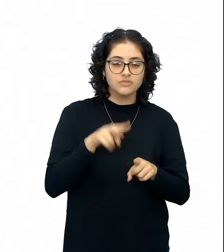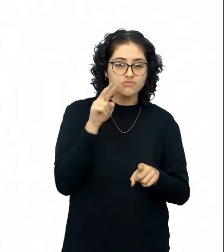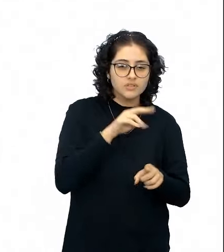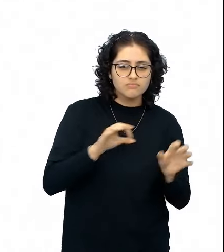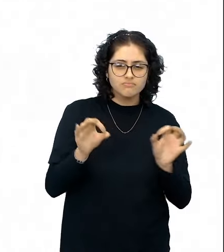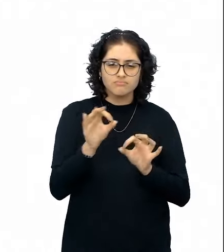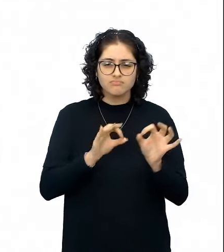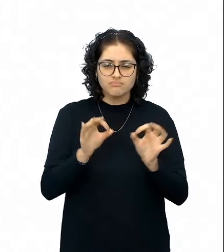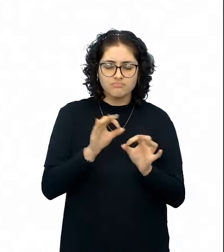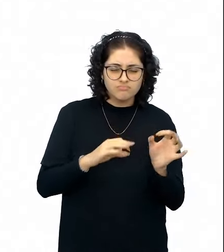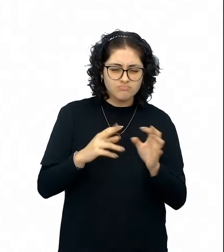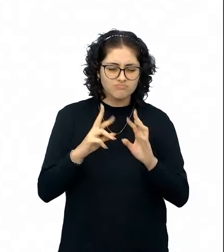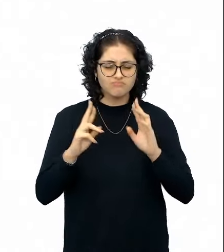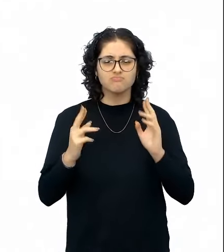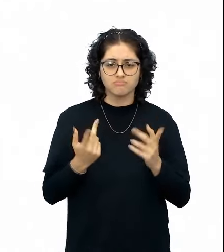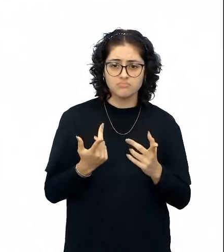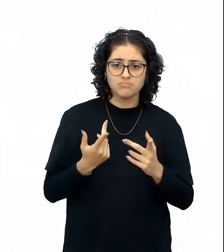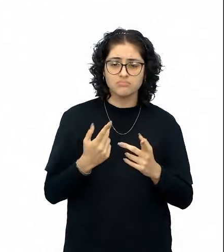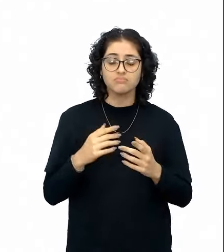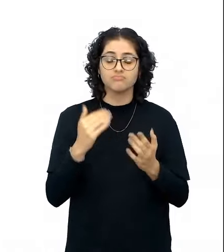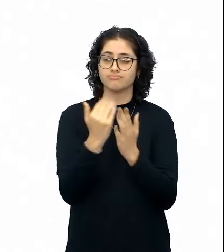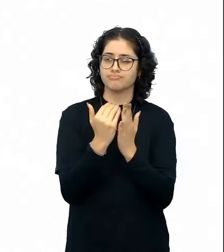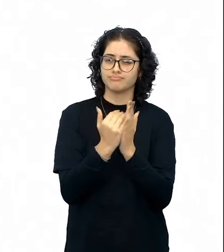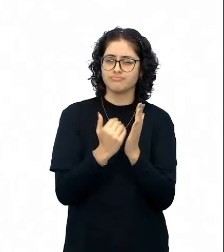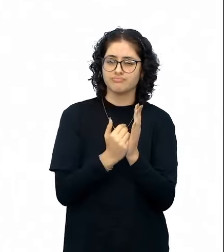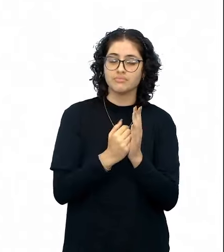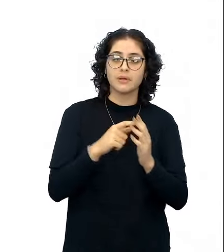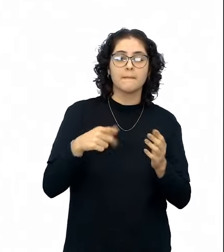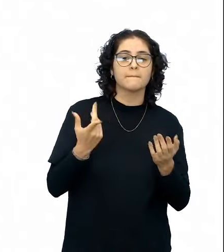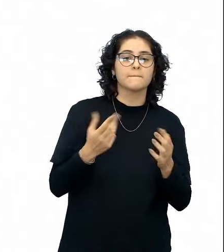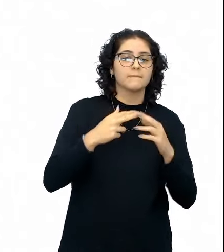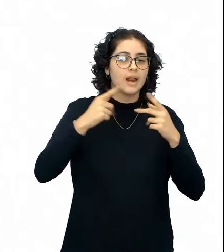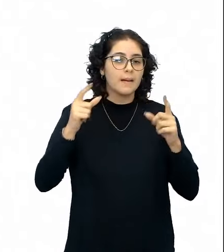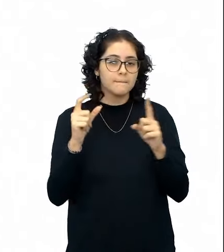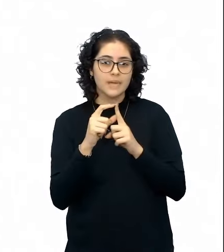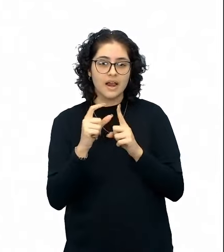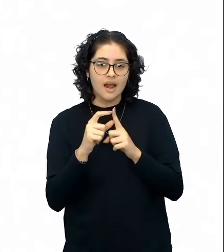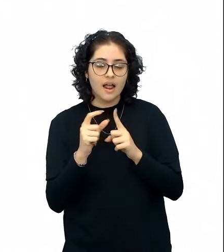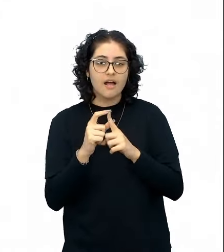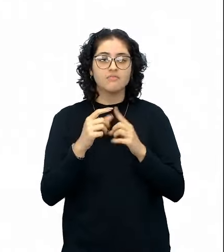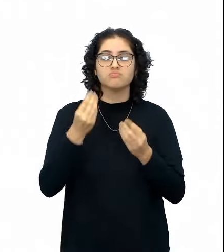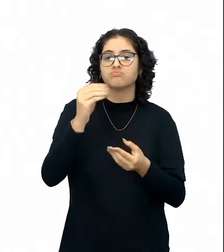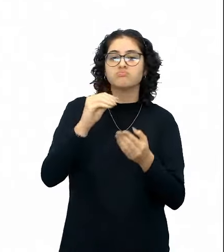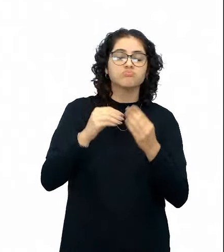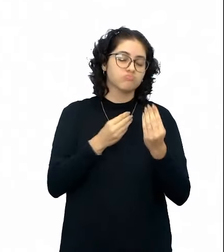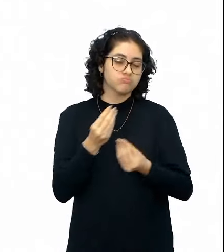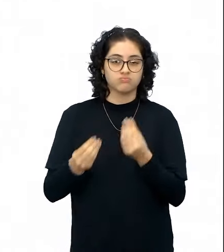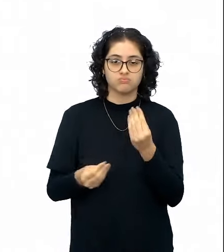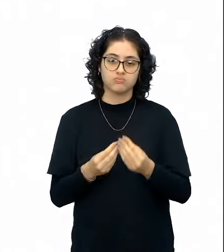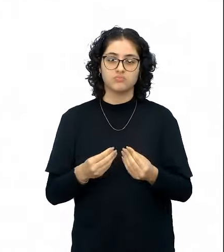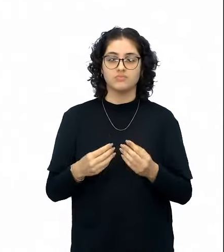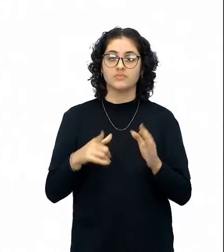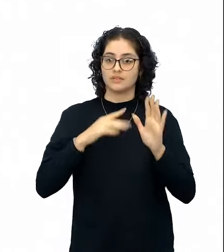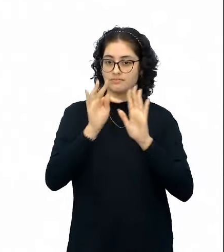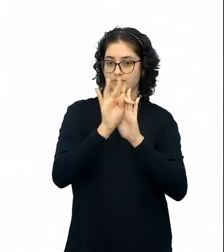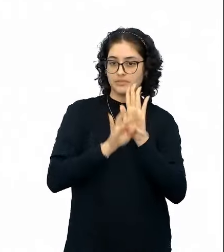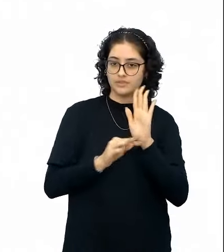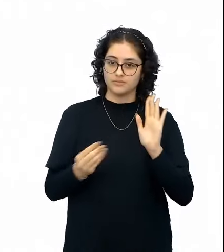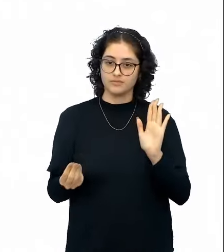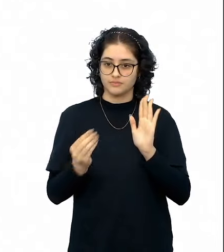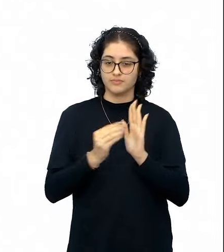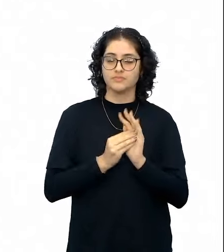dos recursos iconográficos, as palavras e os sinais de pontuação presentes nesse texto. Pois bem, então só